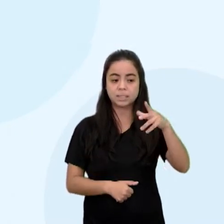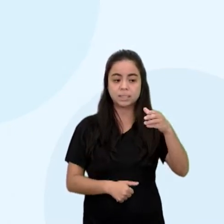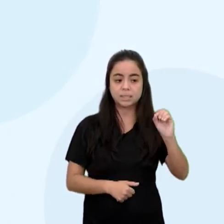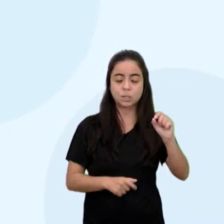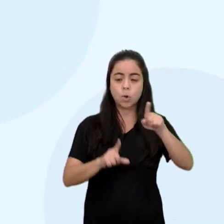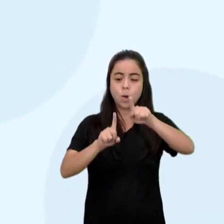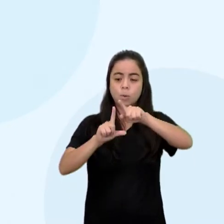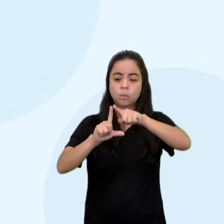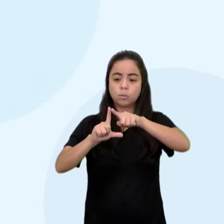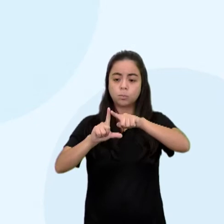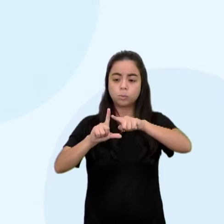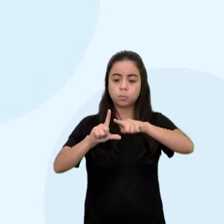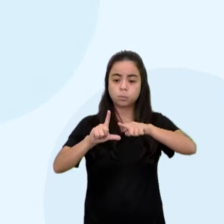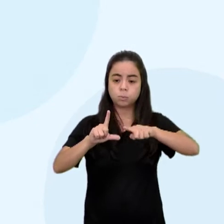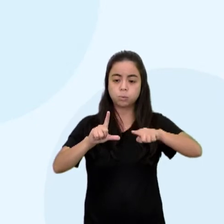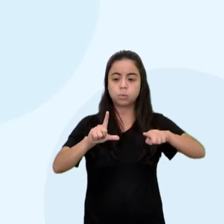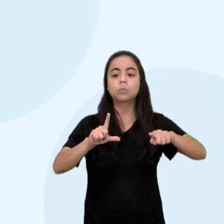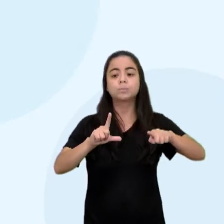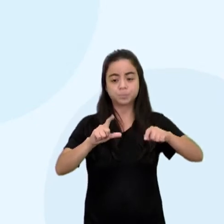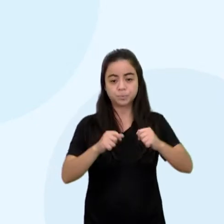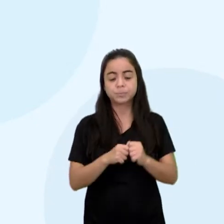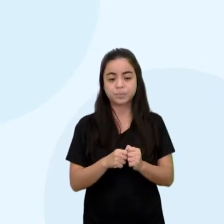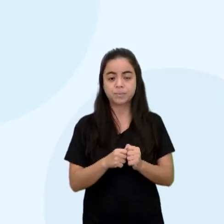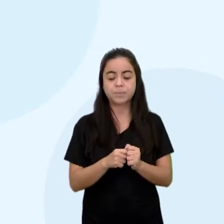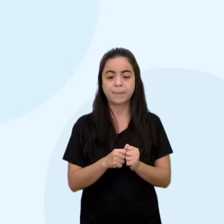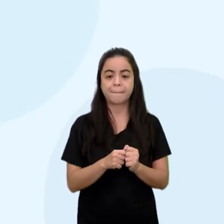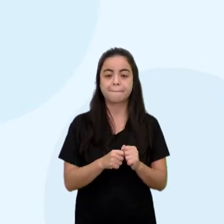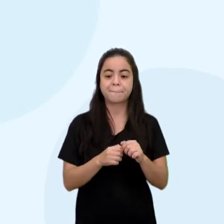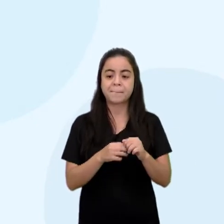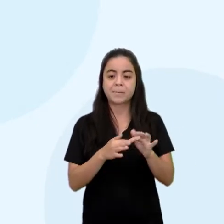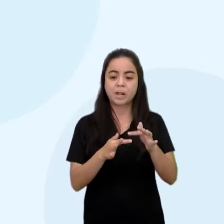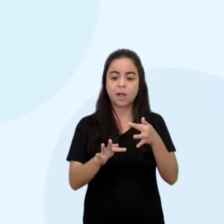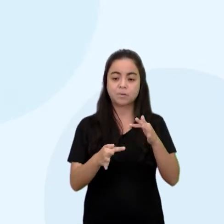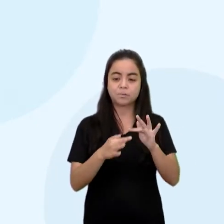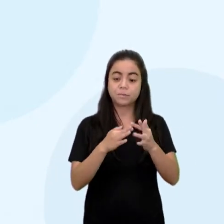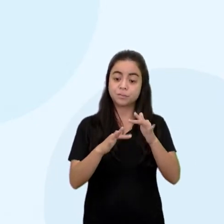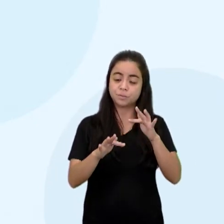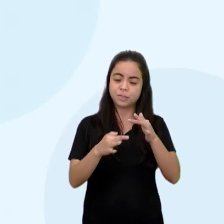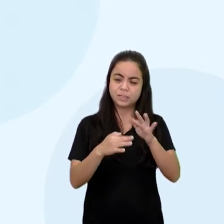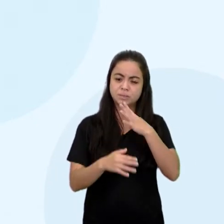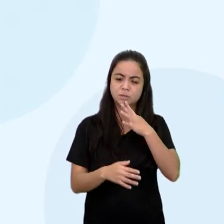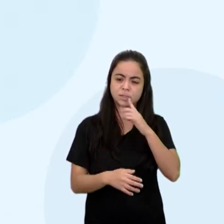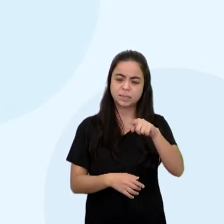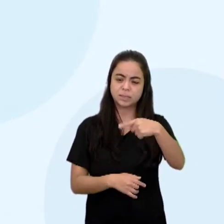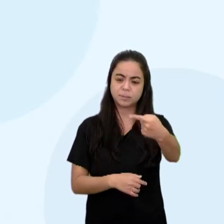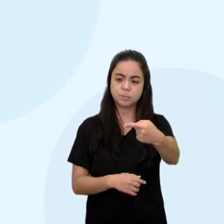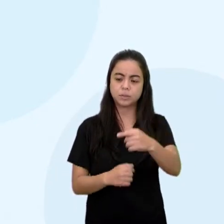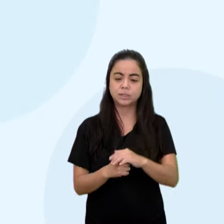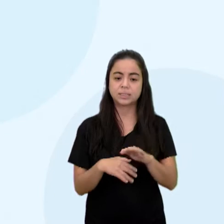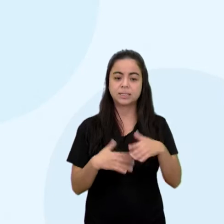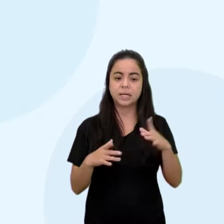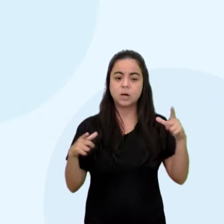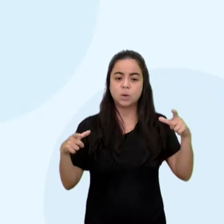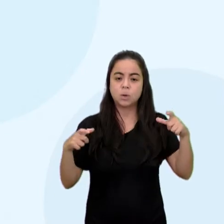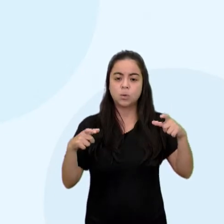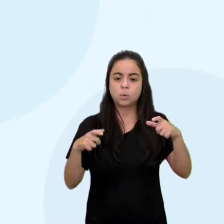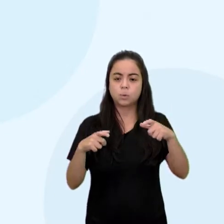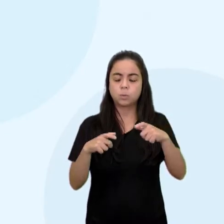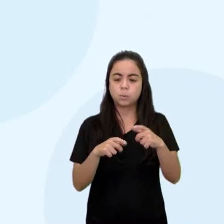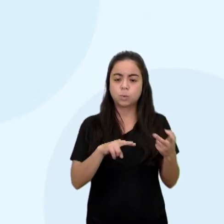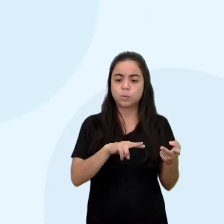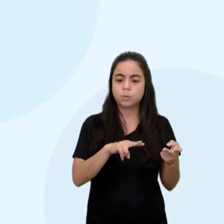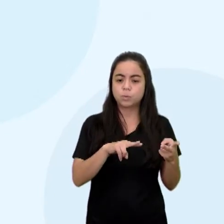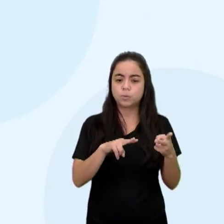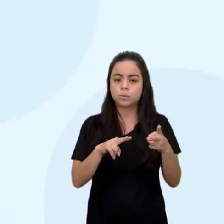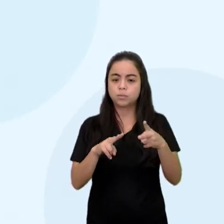essa quantidade de energia que chega, né, por meio de princípios físicos, que a gente vai conhecer depois. E depois de reduzida, ela passa para